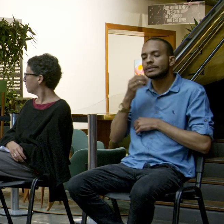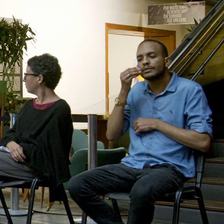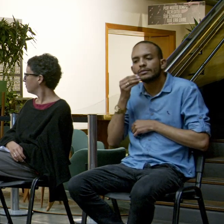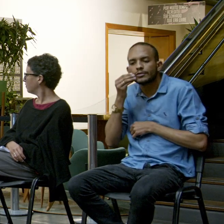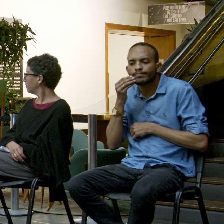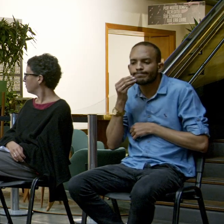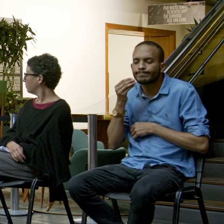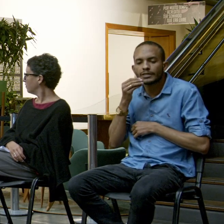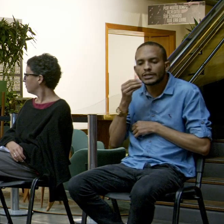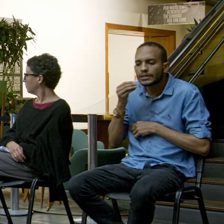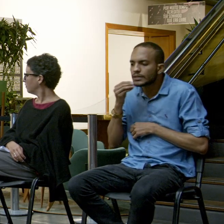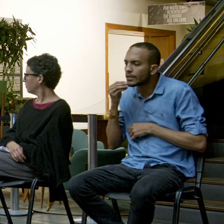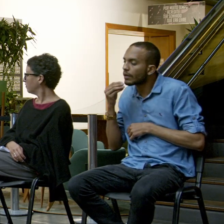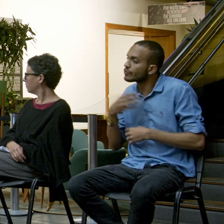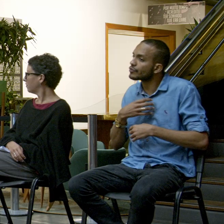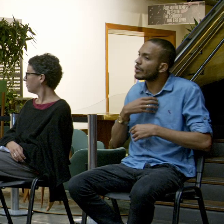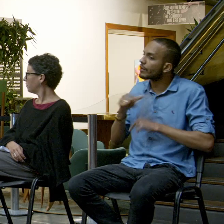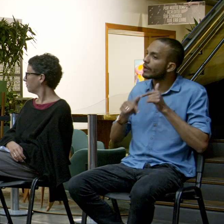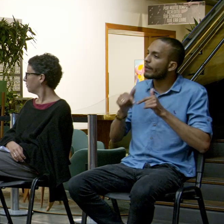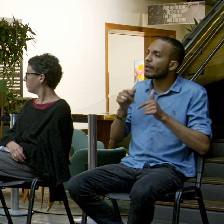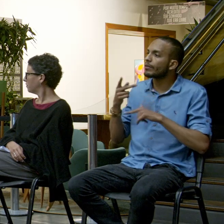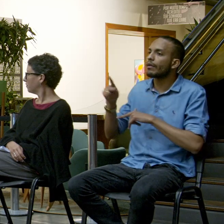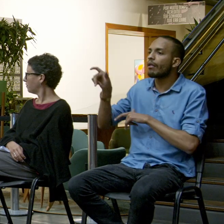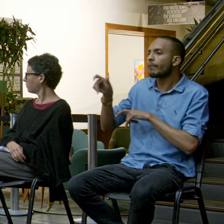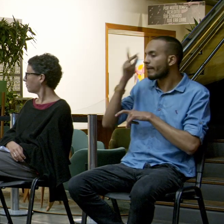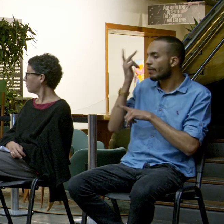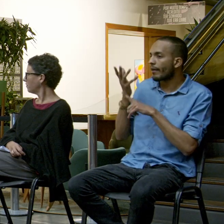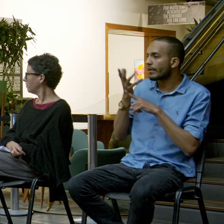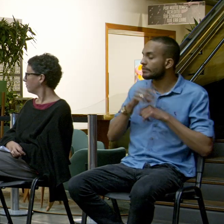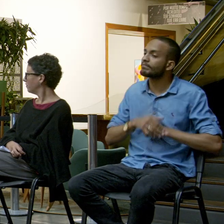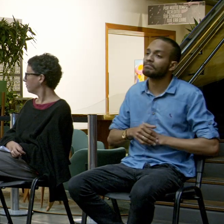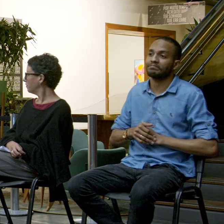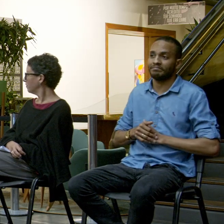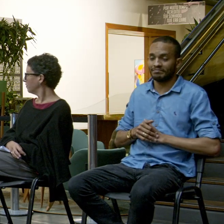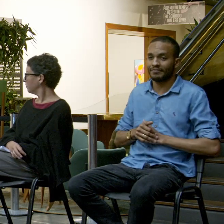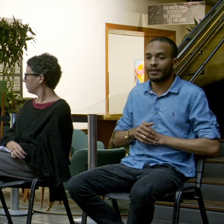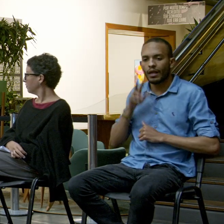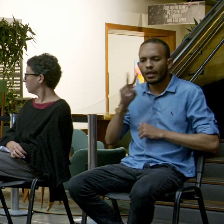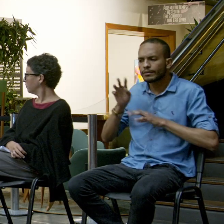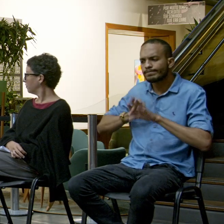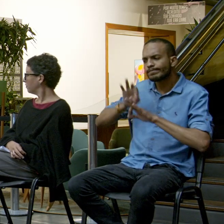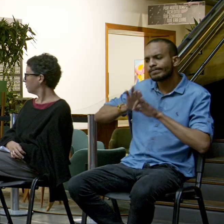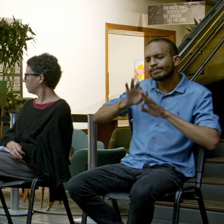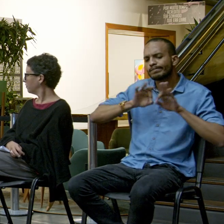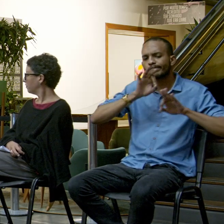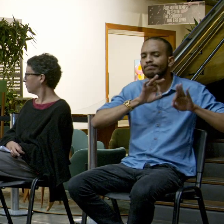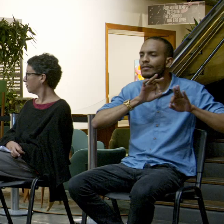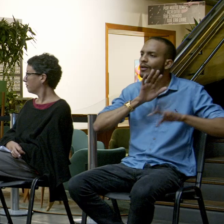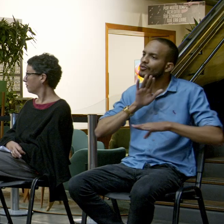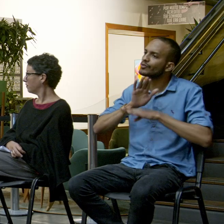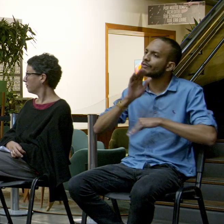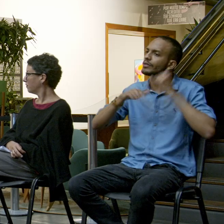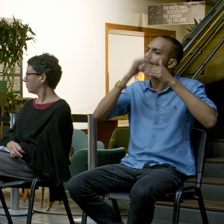ato de experimentar deveria ser o estado natural de trabalho do artista. É justamente essa dinâmica que possibilita o engrandecimento